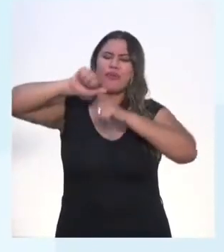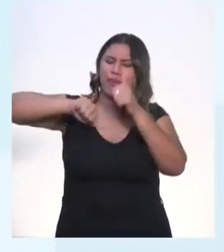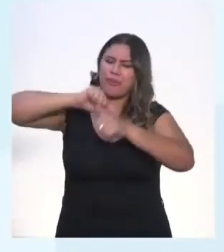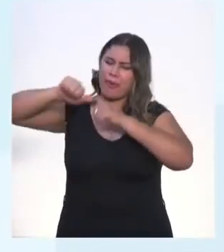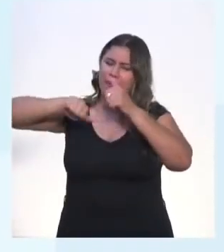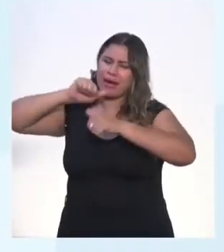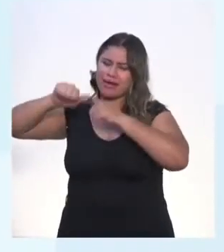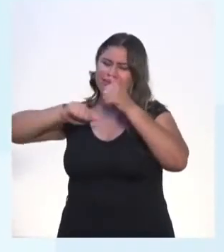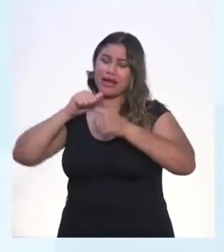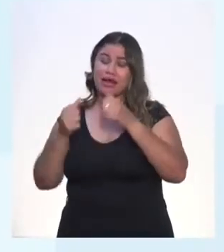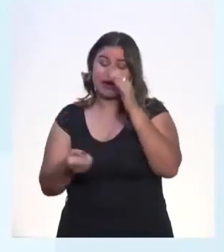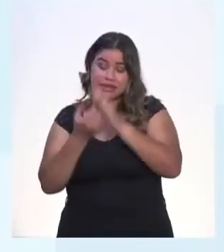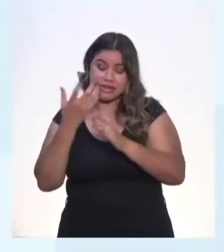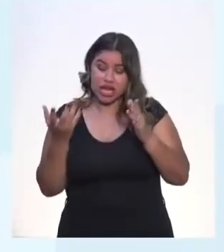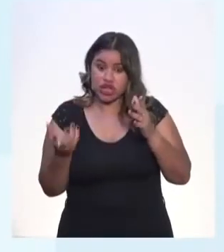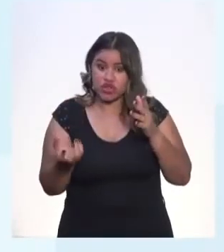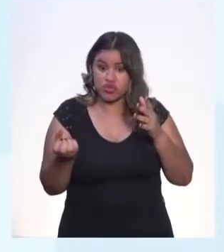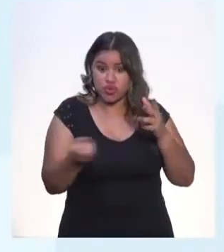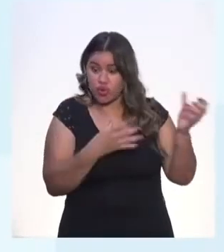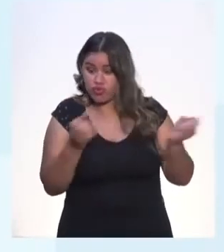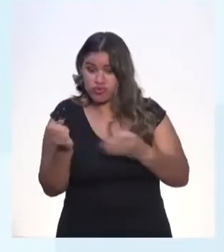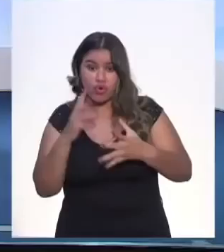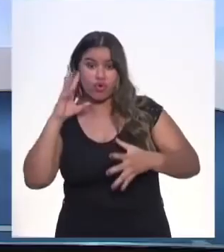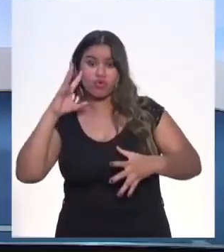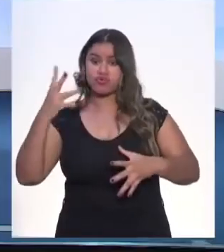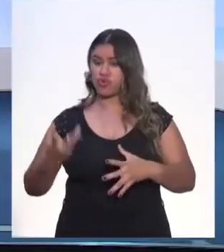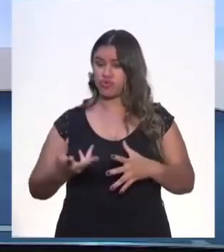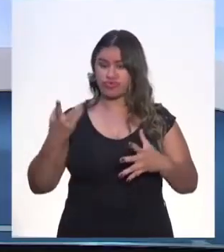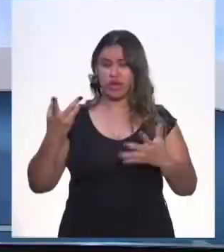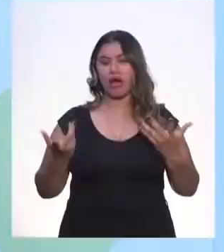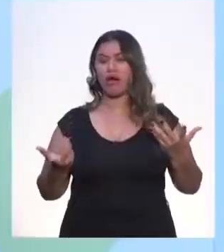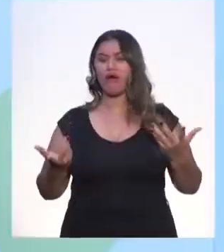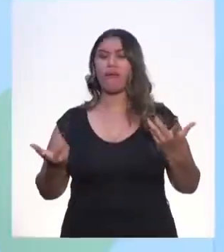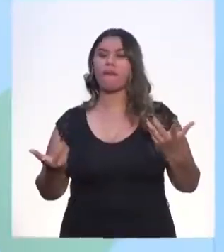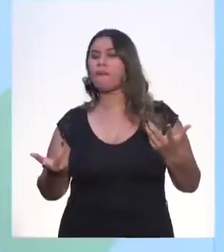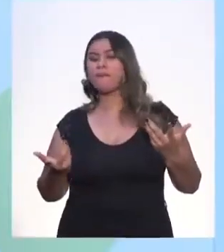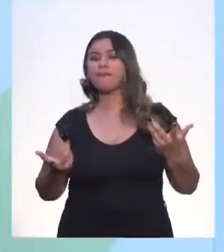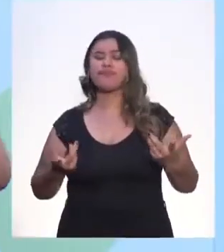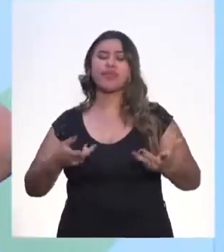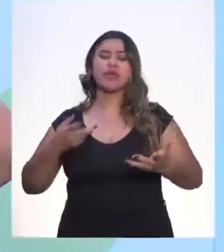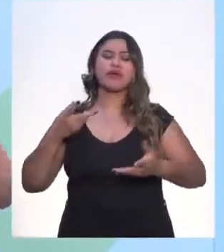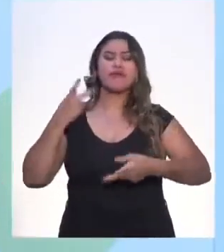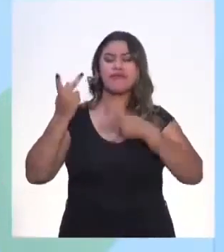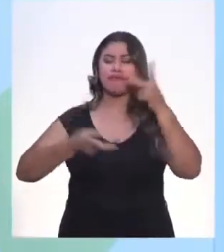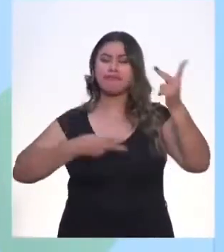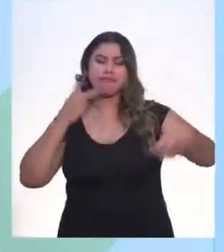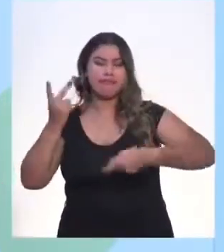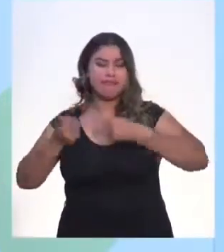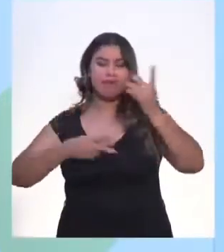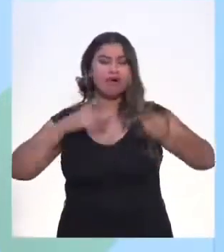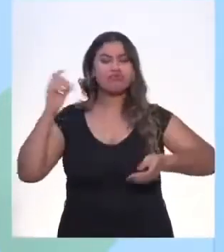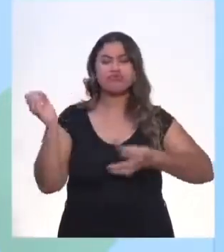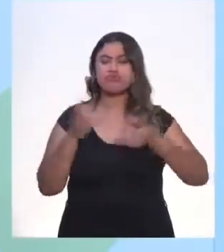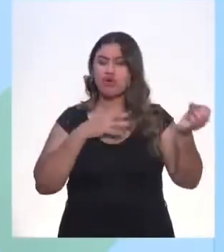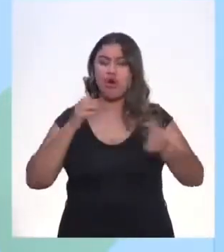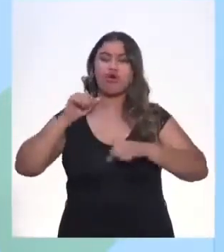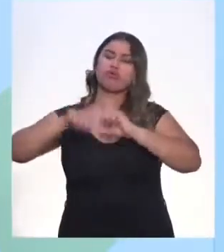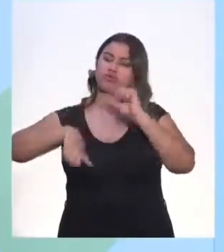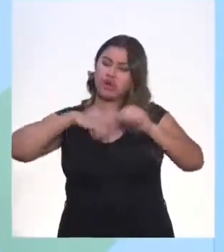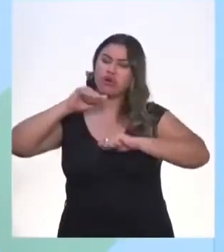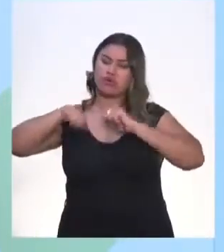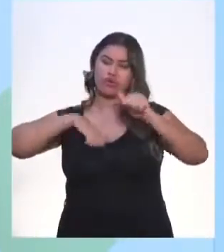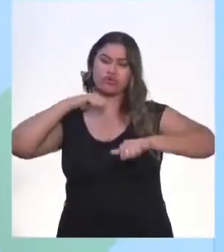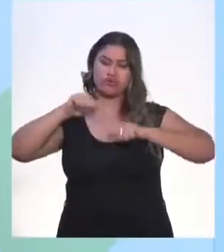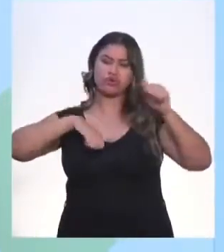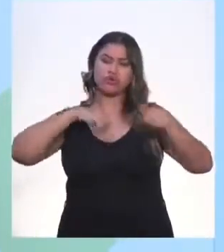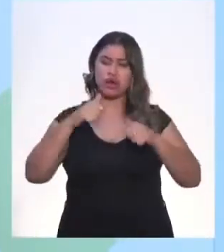novas questões, criando novas soluções, muitas vezes, né? Novas indagações, e é isso que vai sempre se modificando. A maneira com que